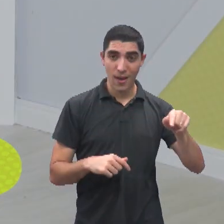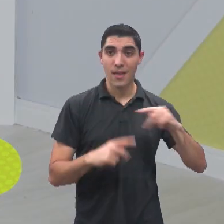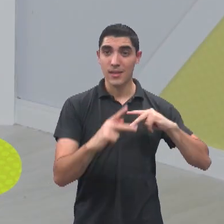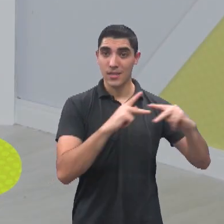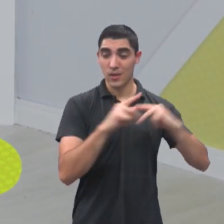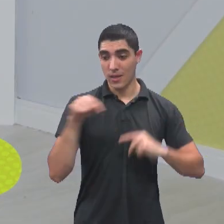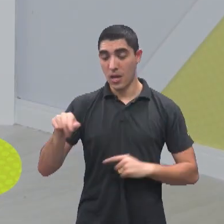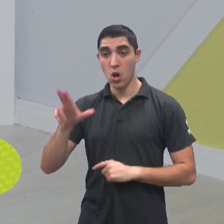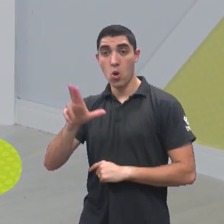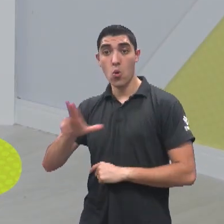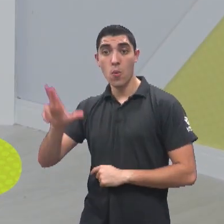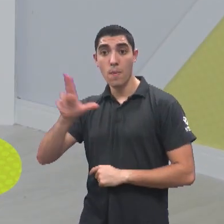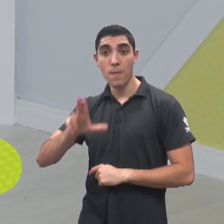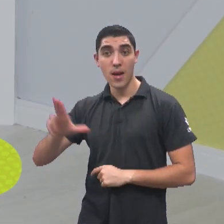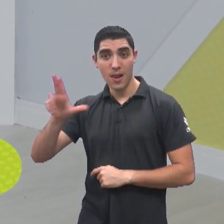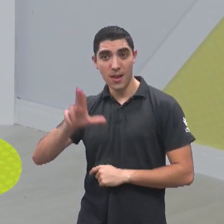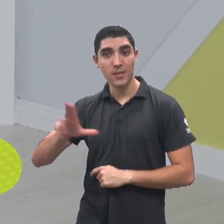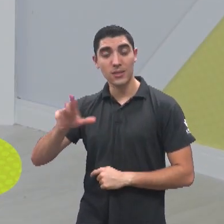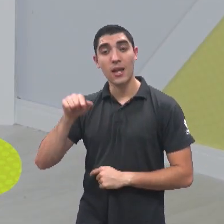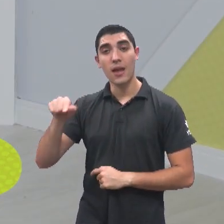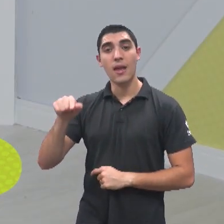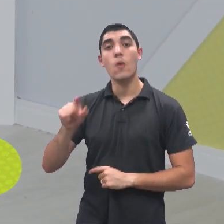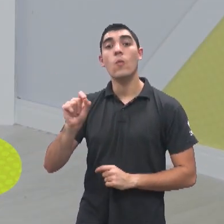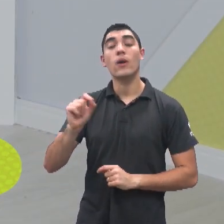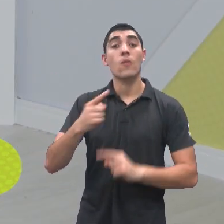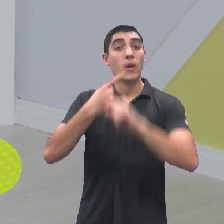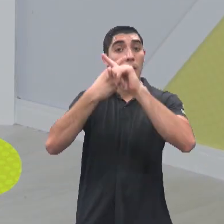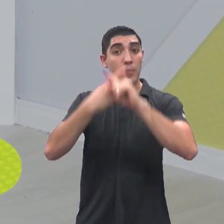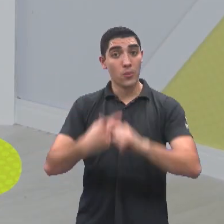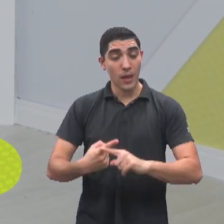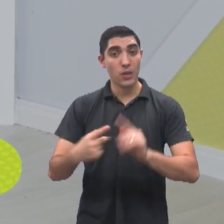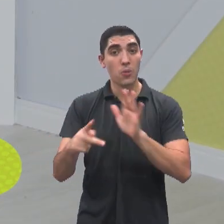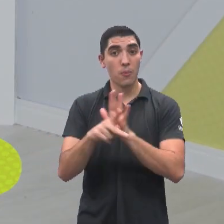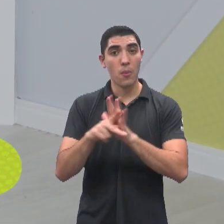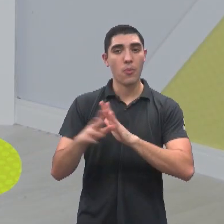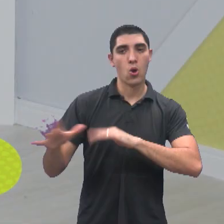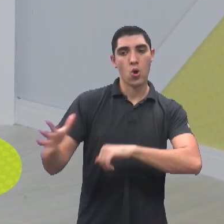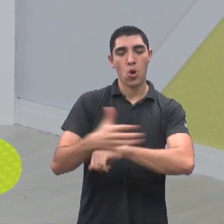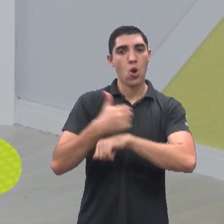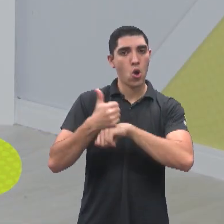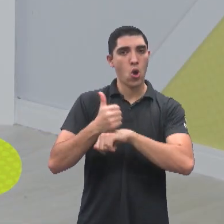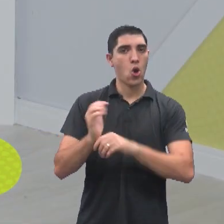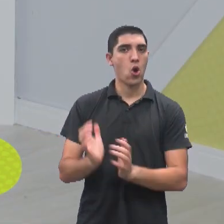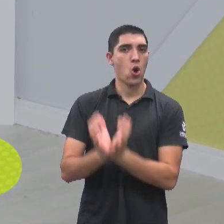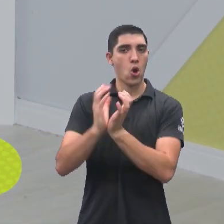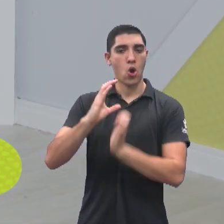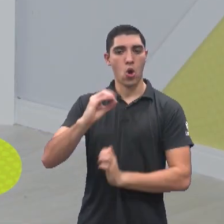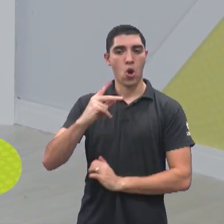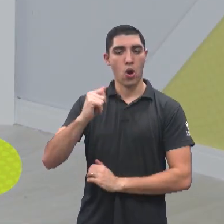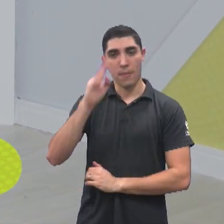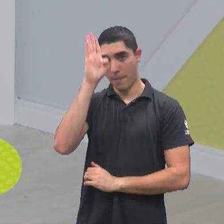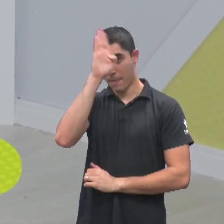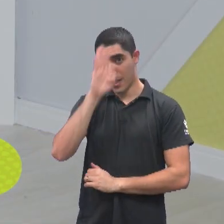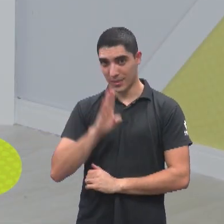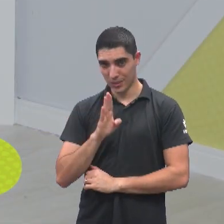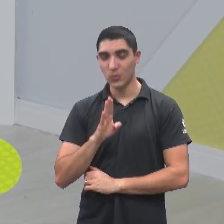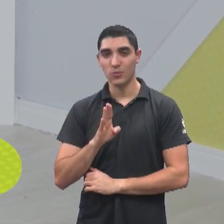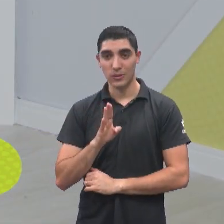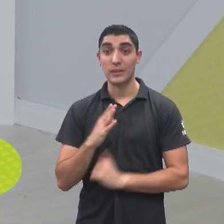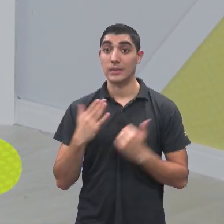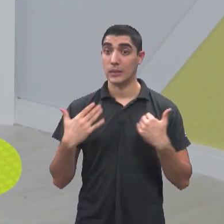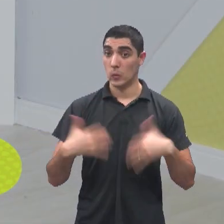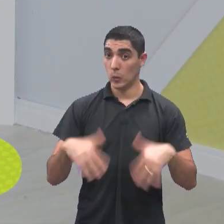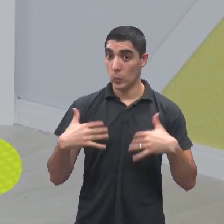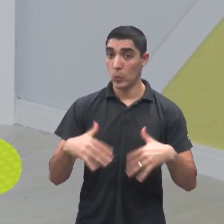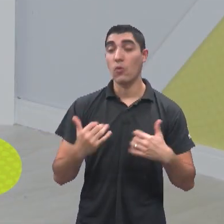enfrentar o Praia pela primeira partida das oitavas de final da Copa Brasil. Portanto, vai para Uberlândia, depois tem a viagem também